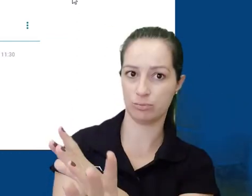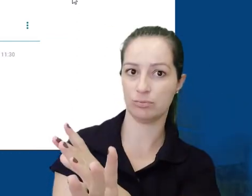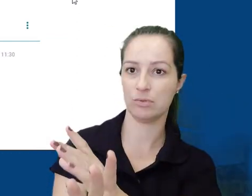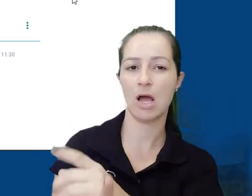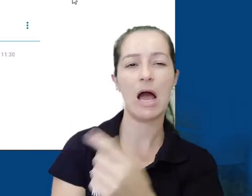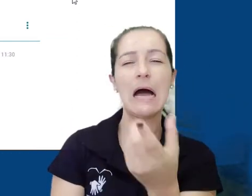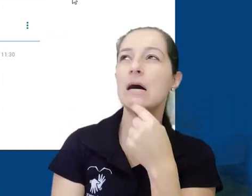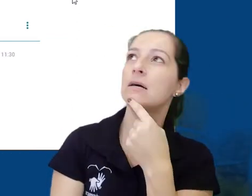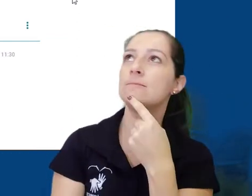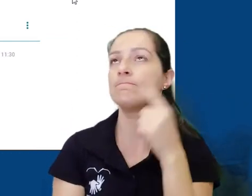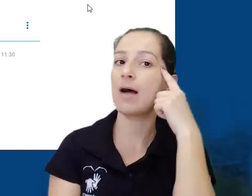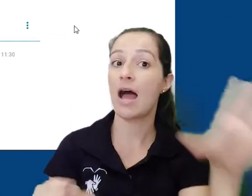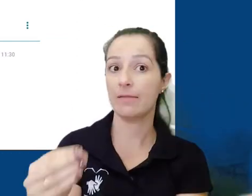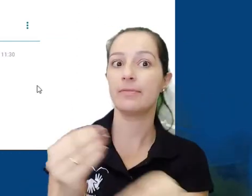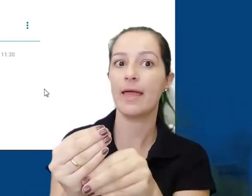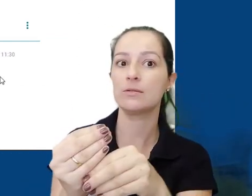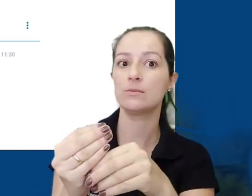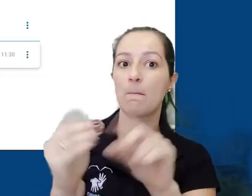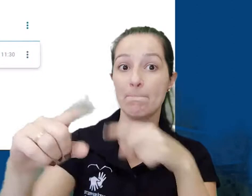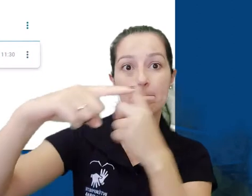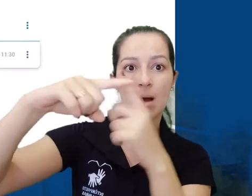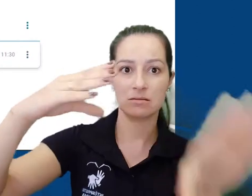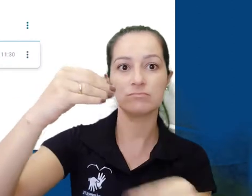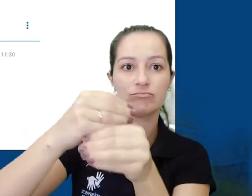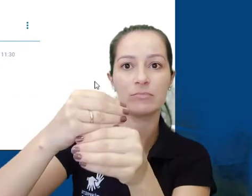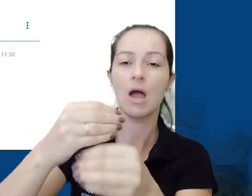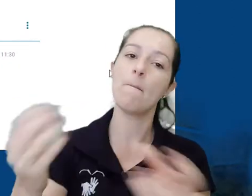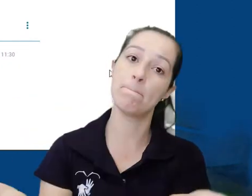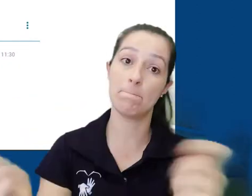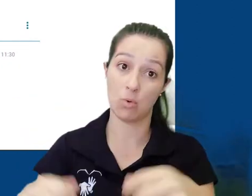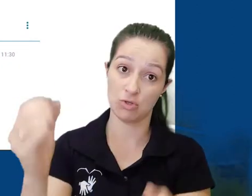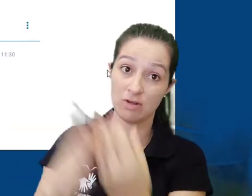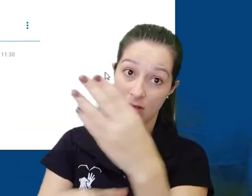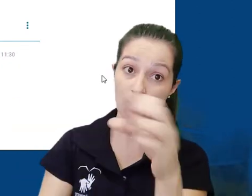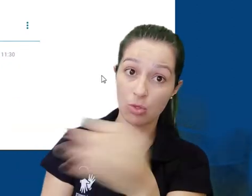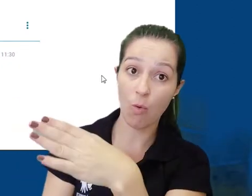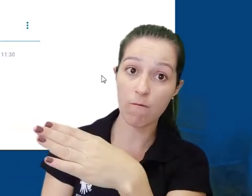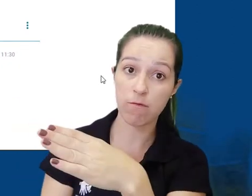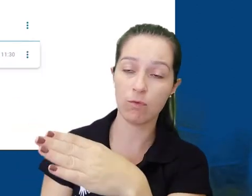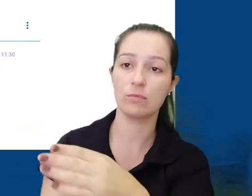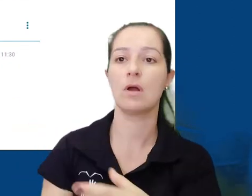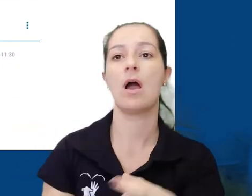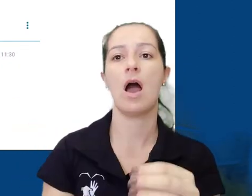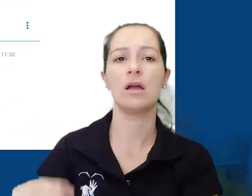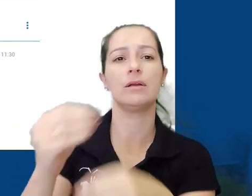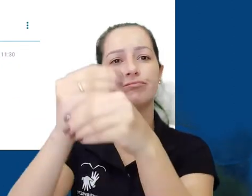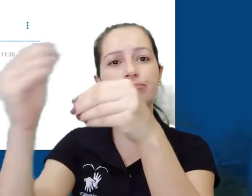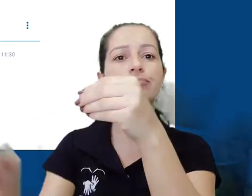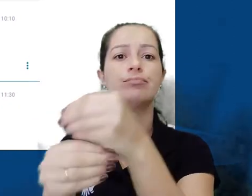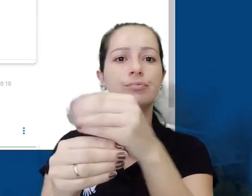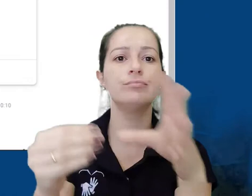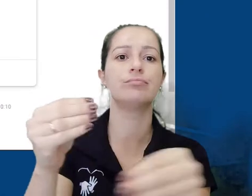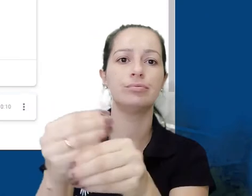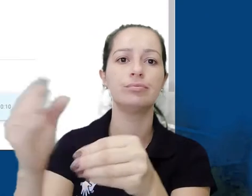colocar mais um material neste tópico posso fazer o mesmo procedimento que eu fiz anteriormente e criar um material separado e teremos uma lista de